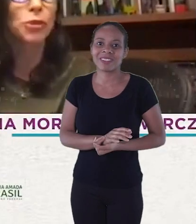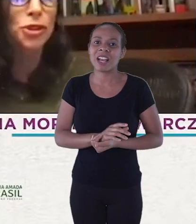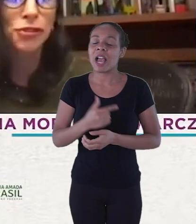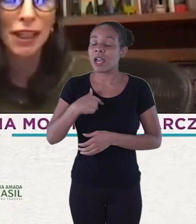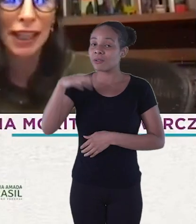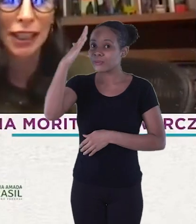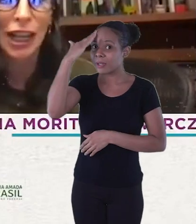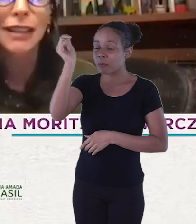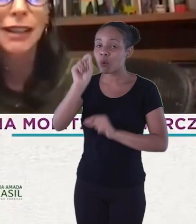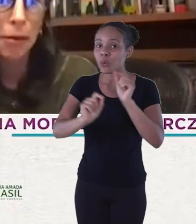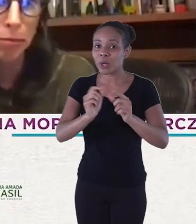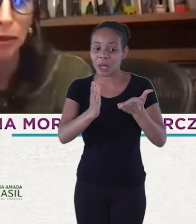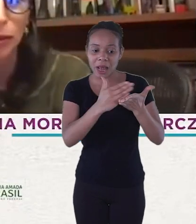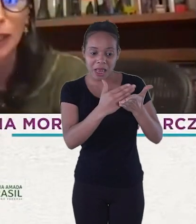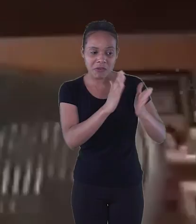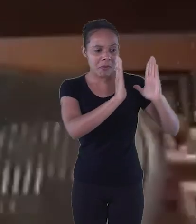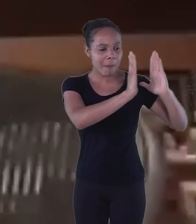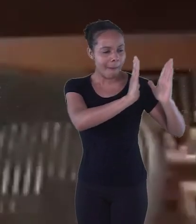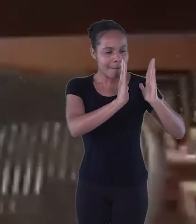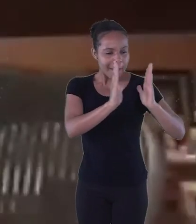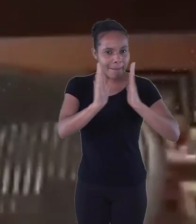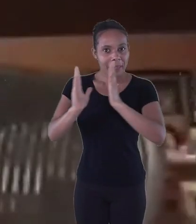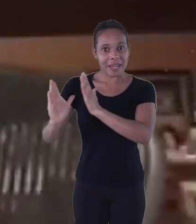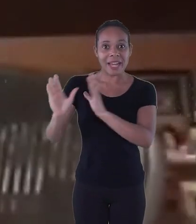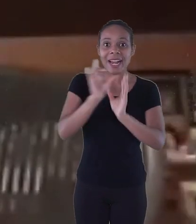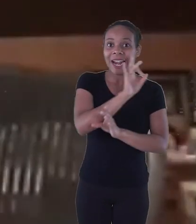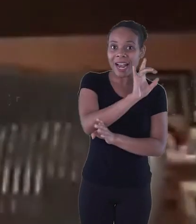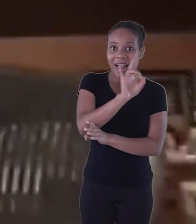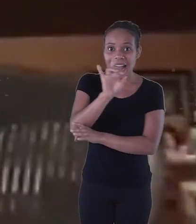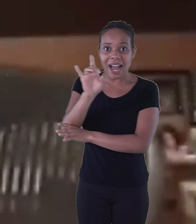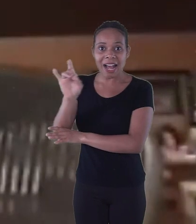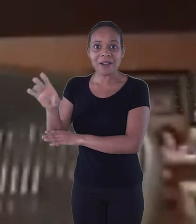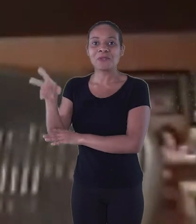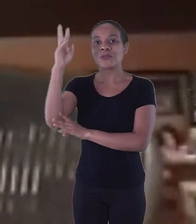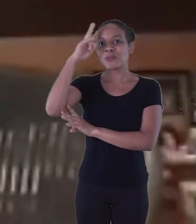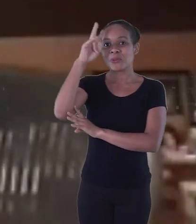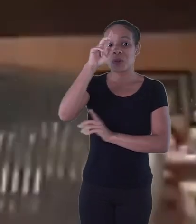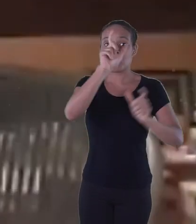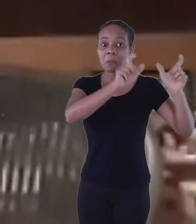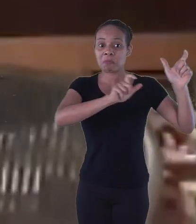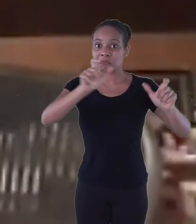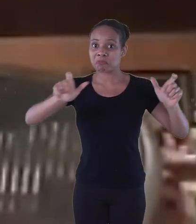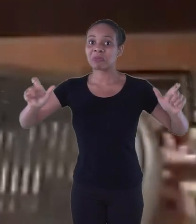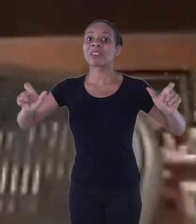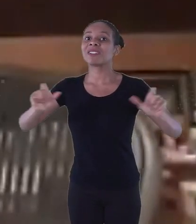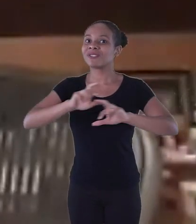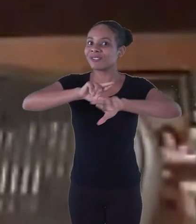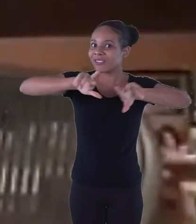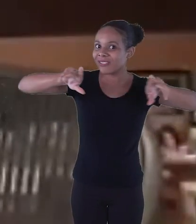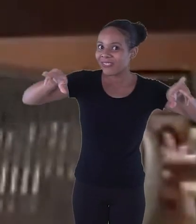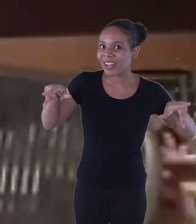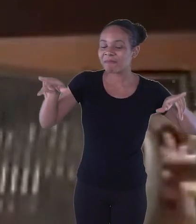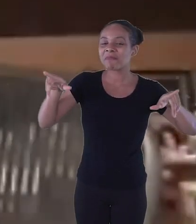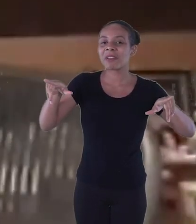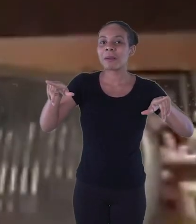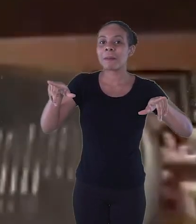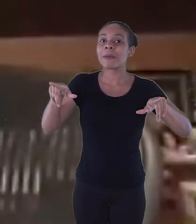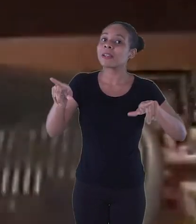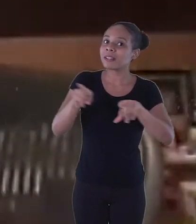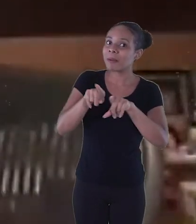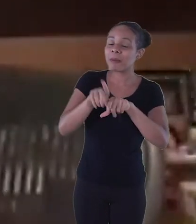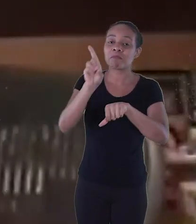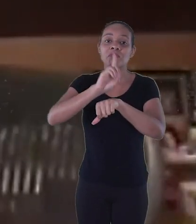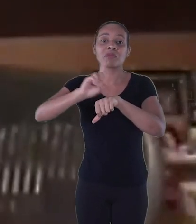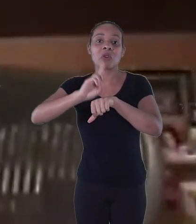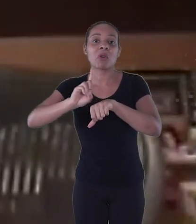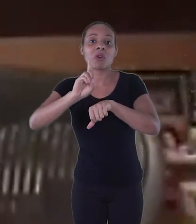um historiador diferente, cada capítulo. E aí resolvemos fazer primeiro o Dicionário da Escravidão e da Liberdade. Quando